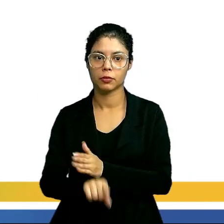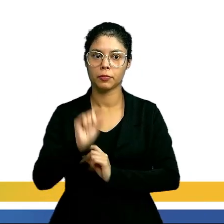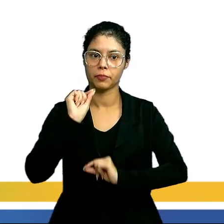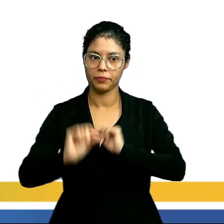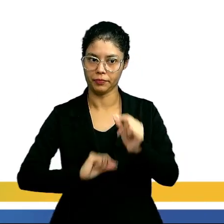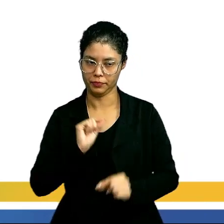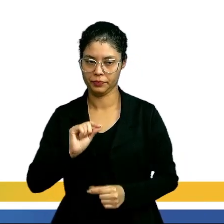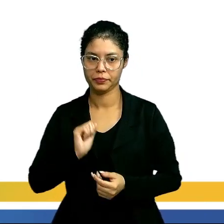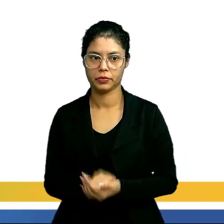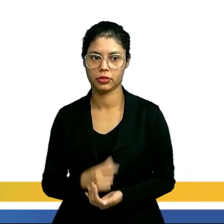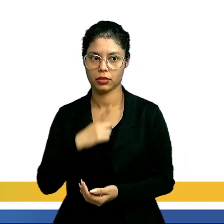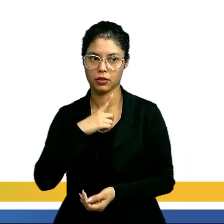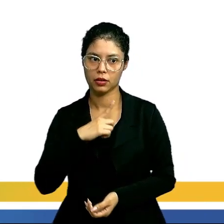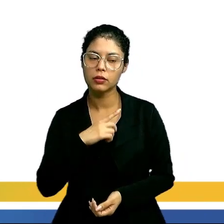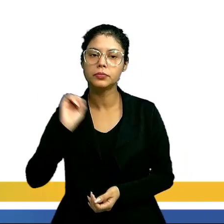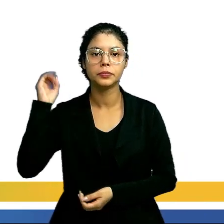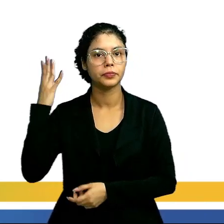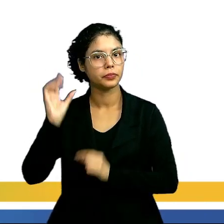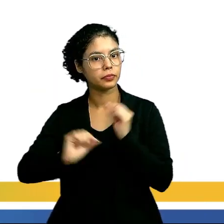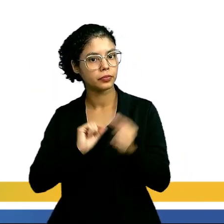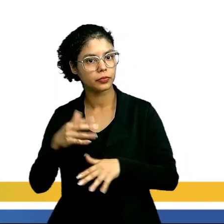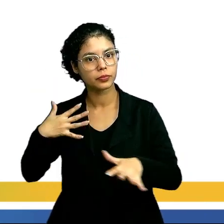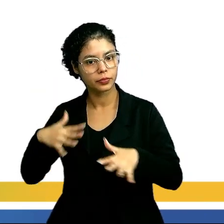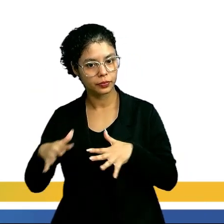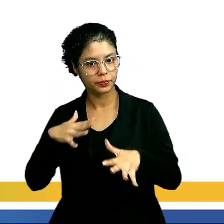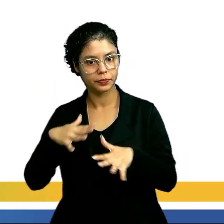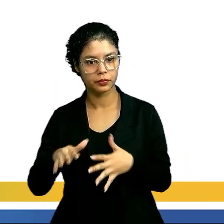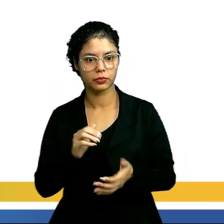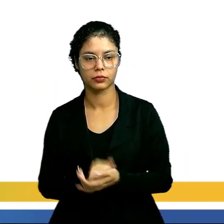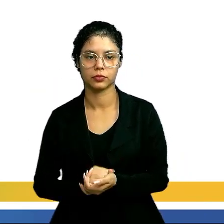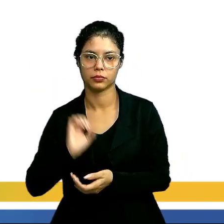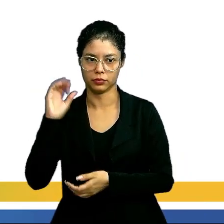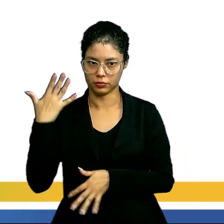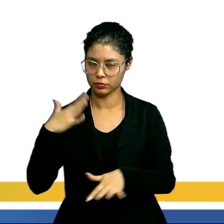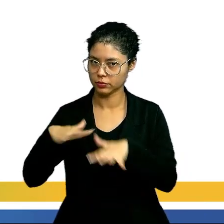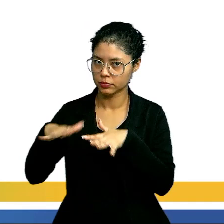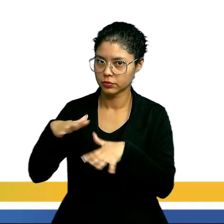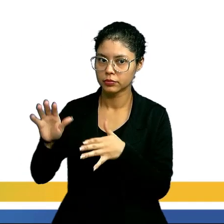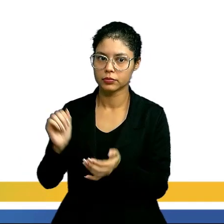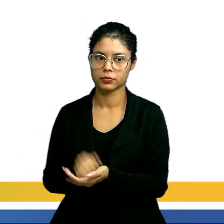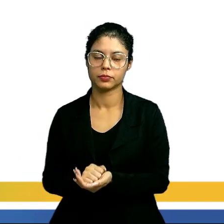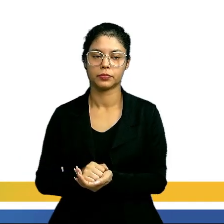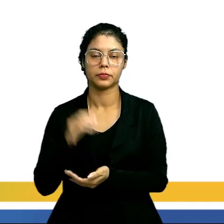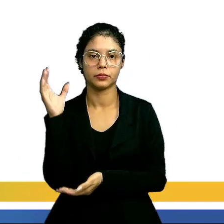questão, está ocorrendo ali um movimento. Então, se está ocorrendo um movimento,